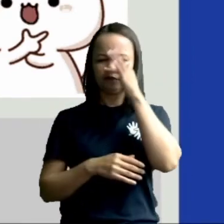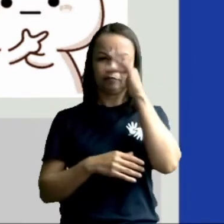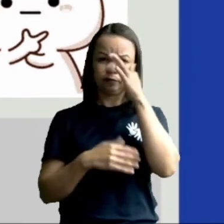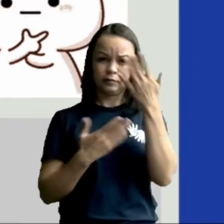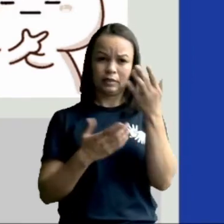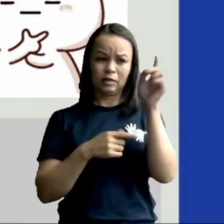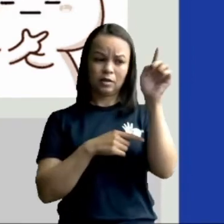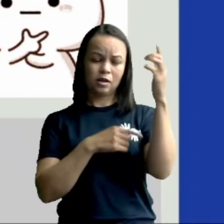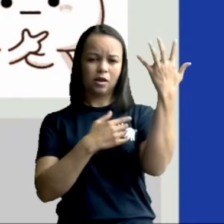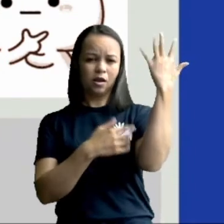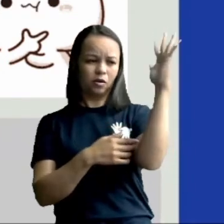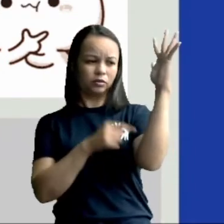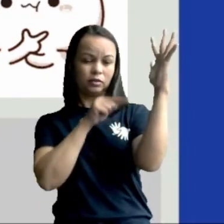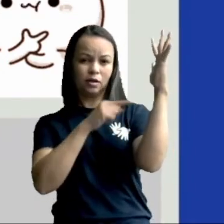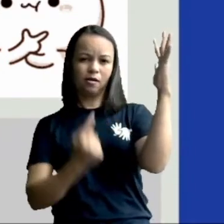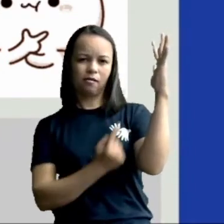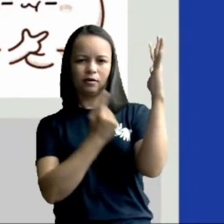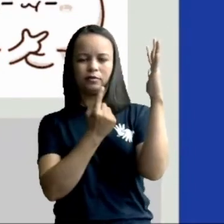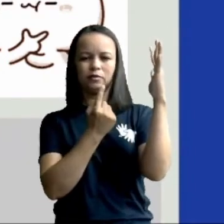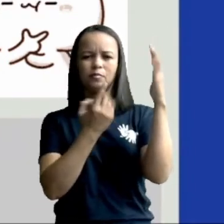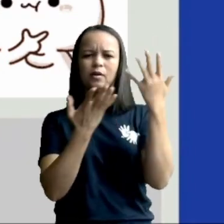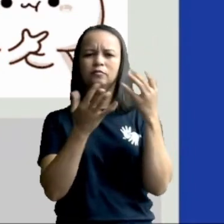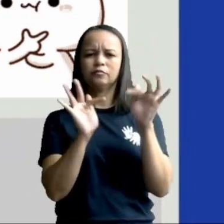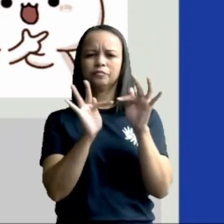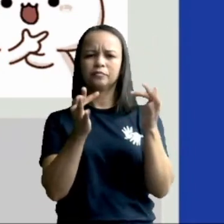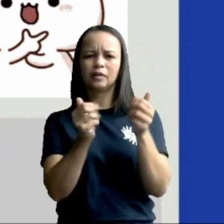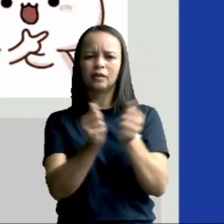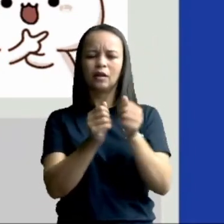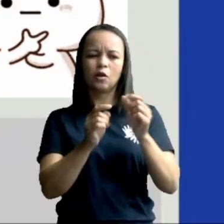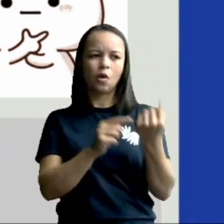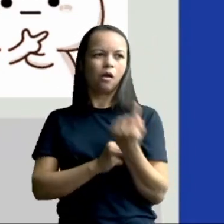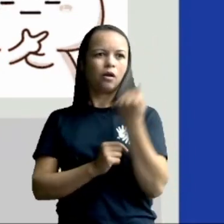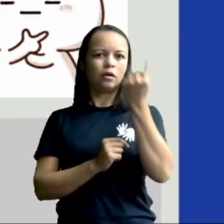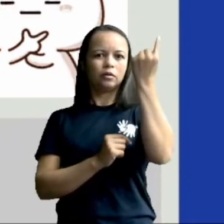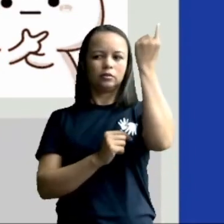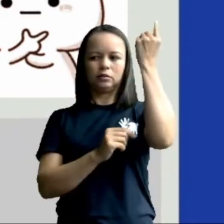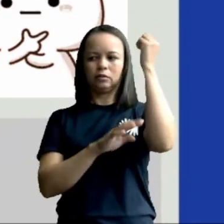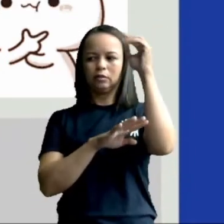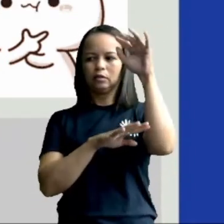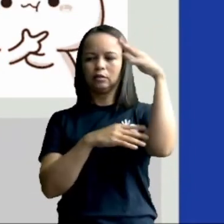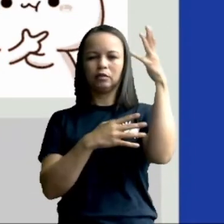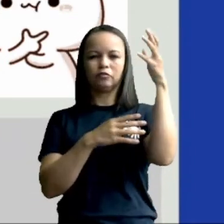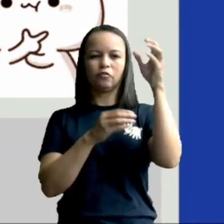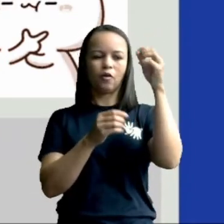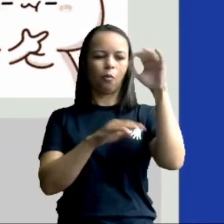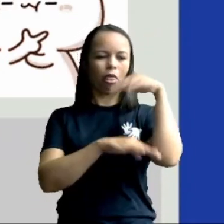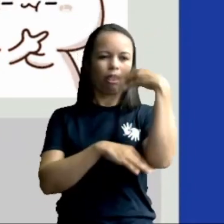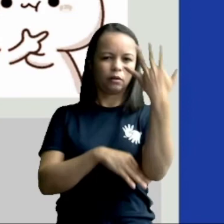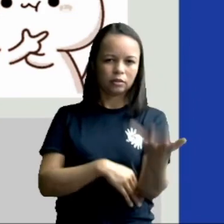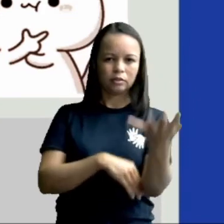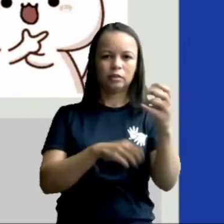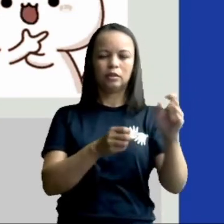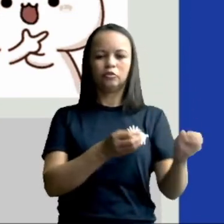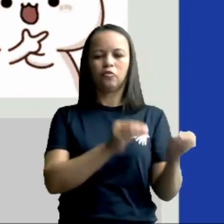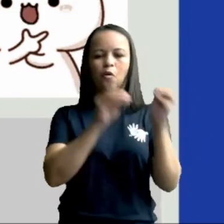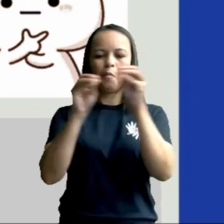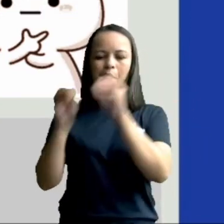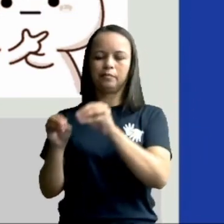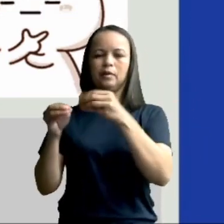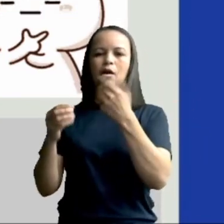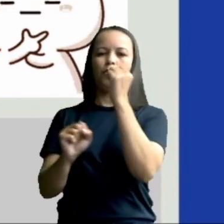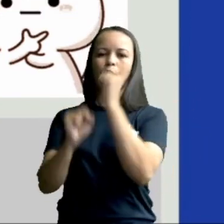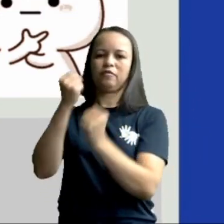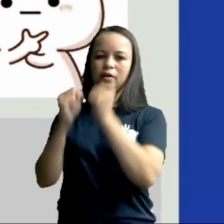os eucaliptos grandes. Um belo dia, quando já estavam crescidos, os eucaliptos foram colhidos e transportados para uma fábrica, onde